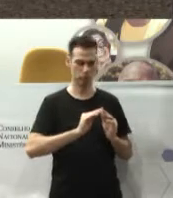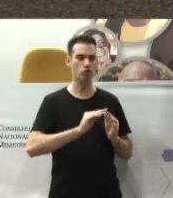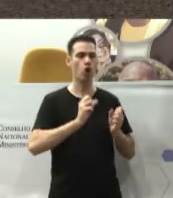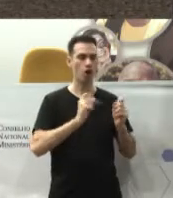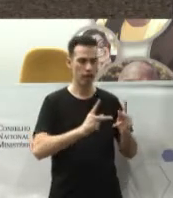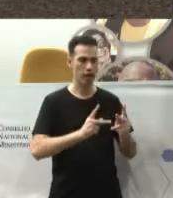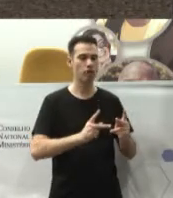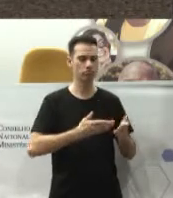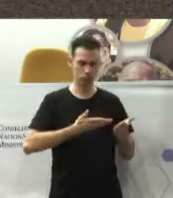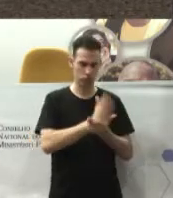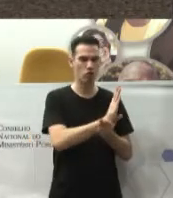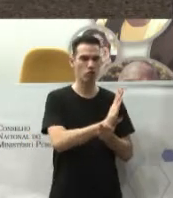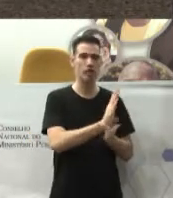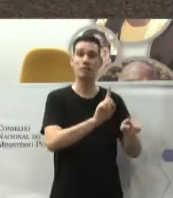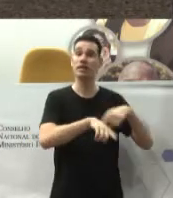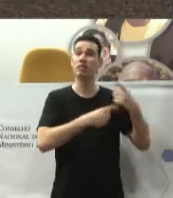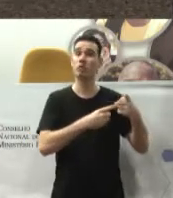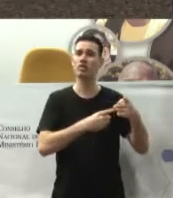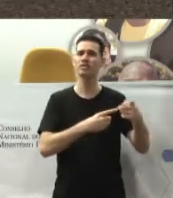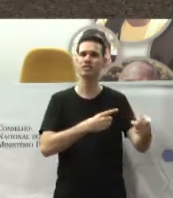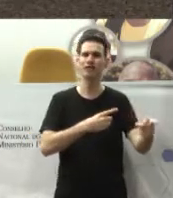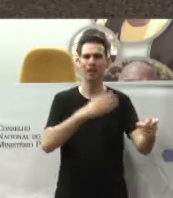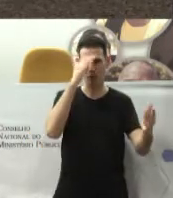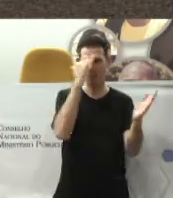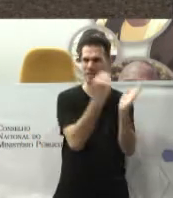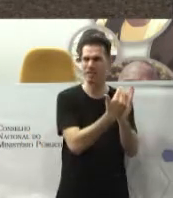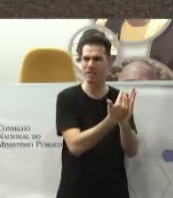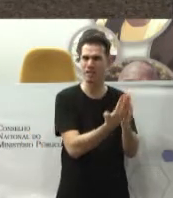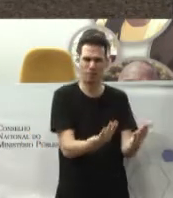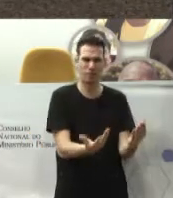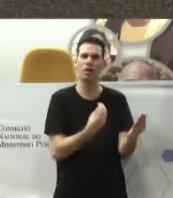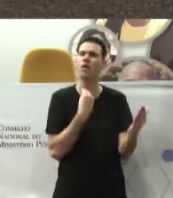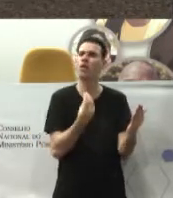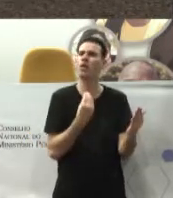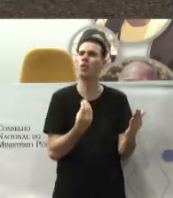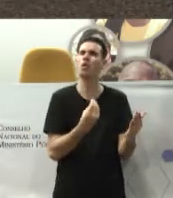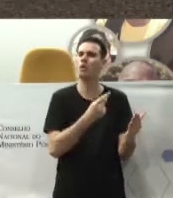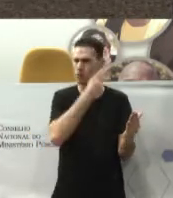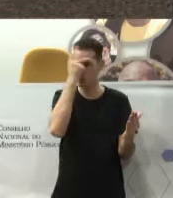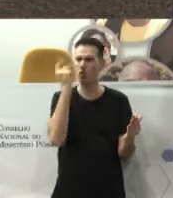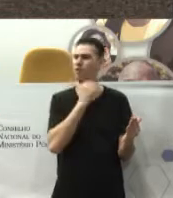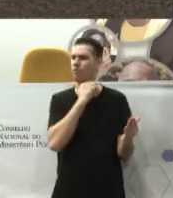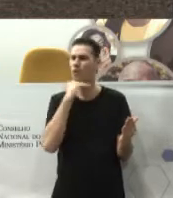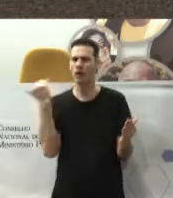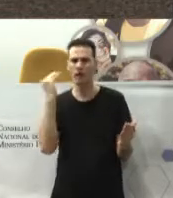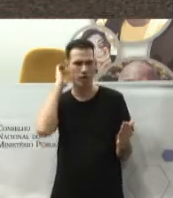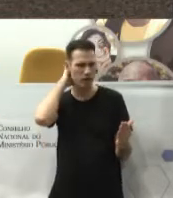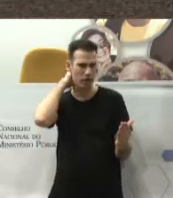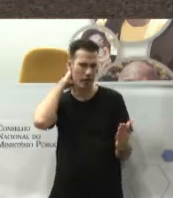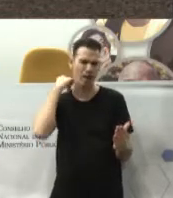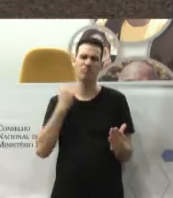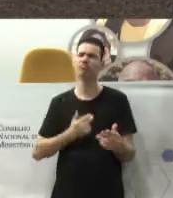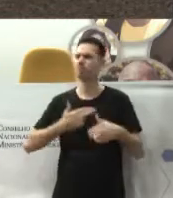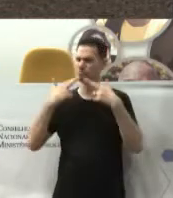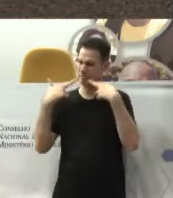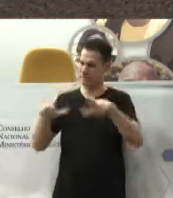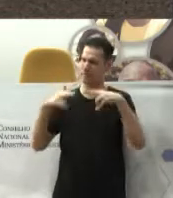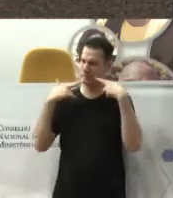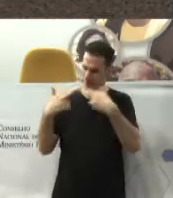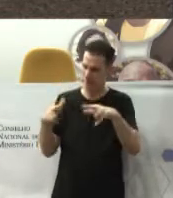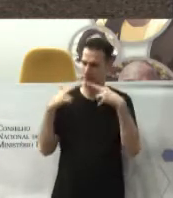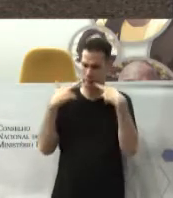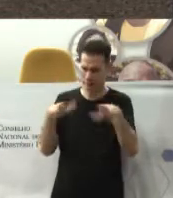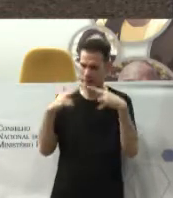Como assim a minha decisão não foi cumprida? É uma prioridade 1, a pessoa vai morrer, como é que pode? E liguei, e fiz um escarcéu, daí veio